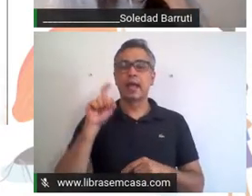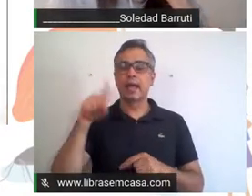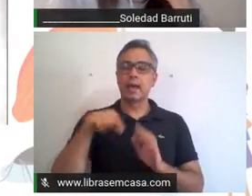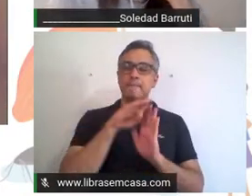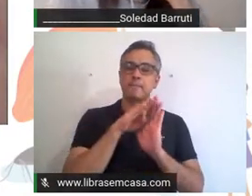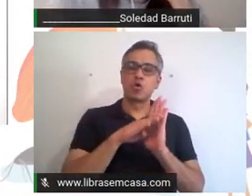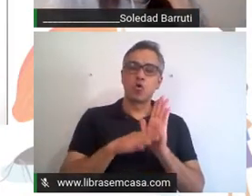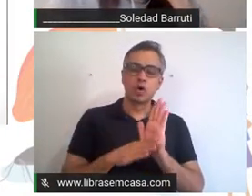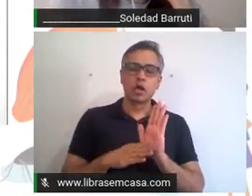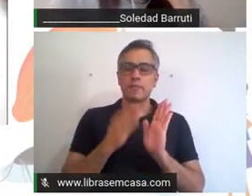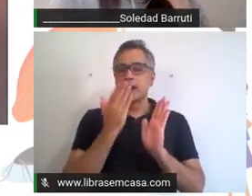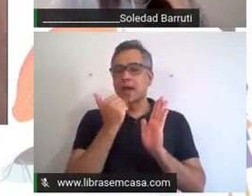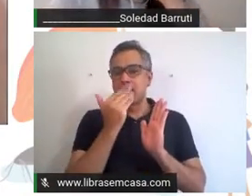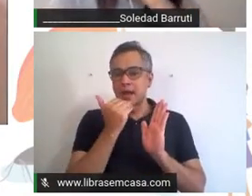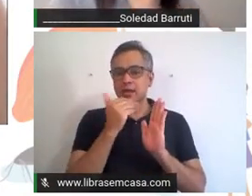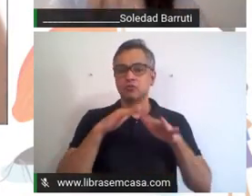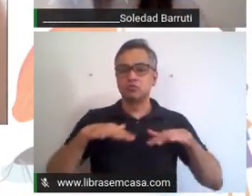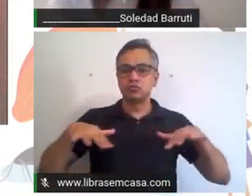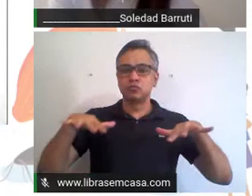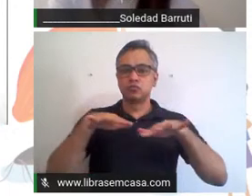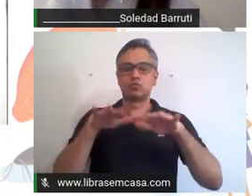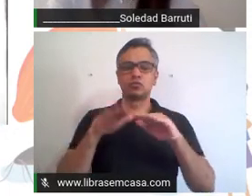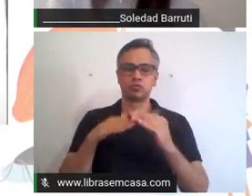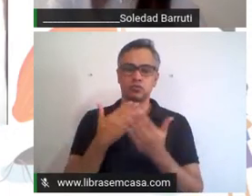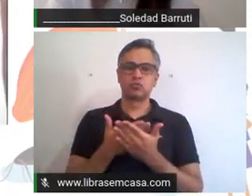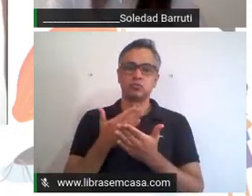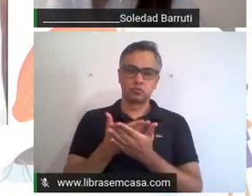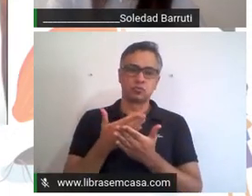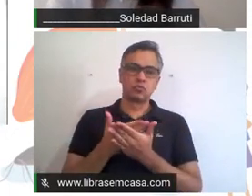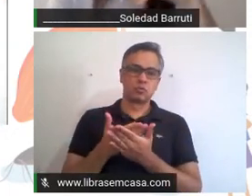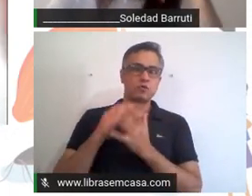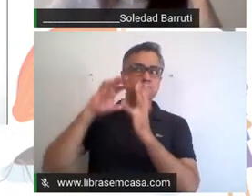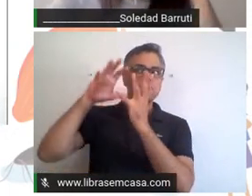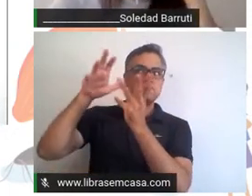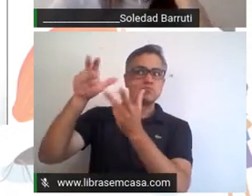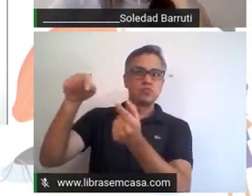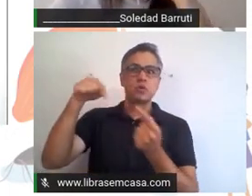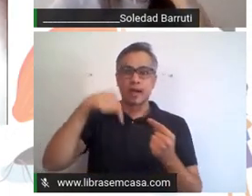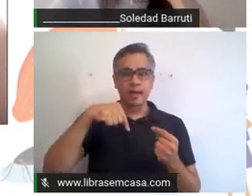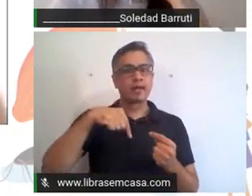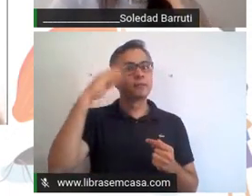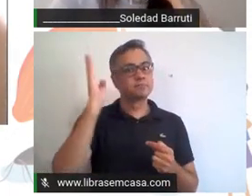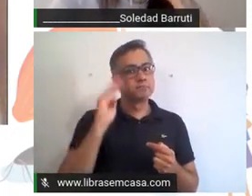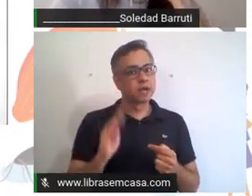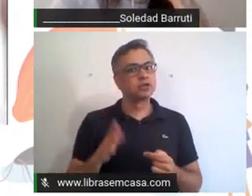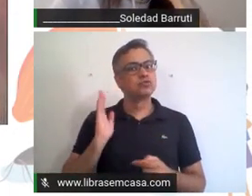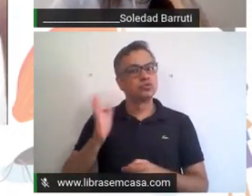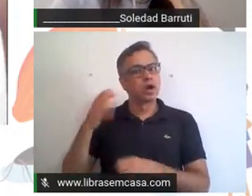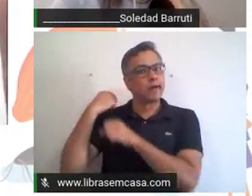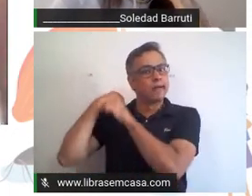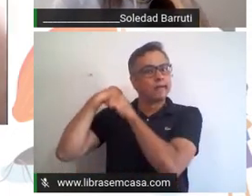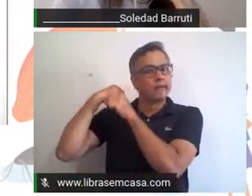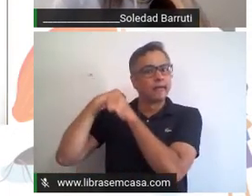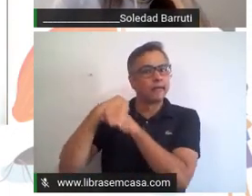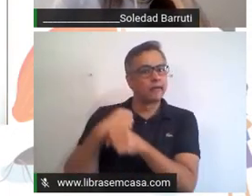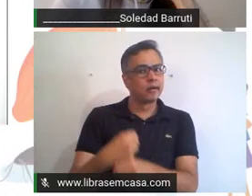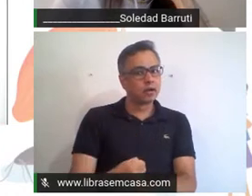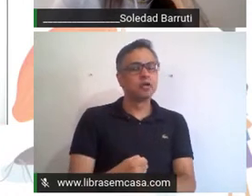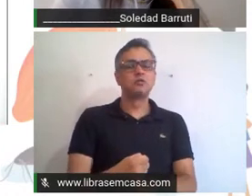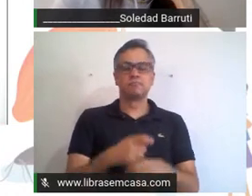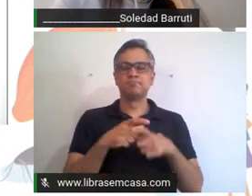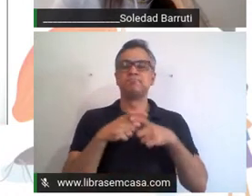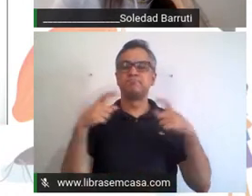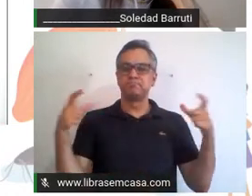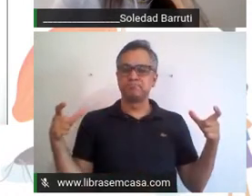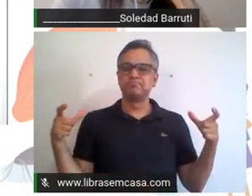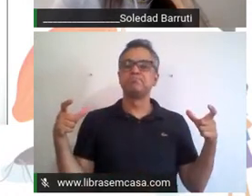alimentação escolar que existem no mundo inteiro. O PNAE é um dos mais longevos e um dos maiores também, né? Acho